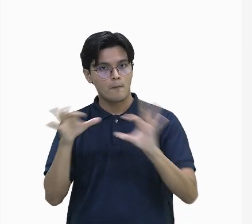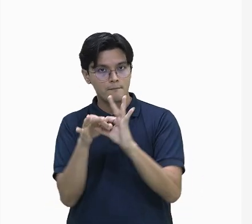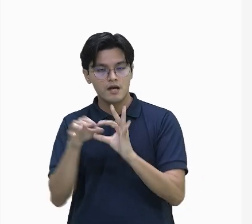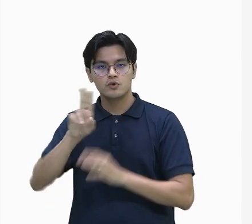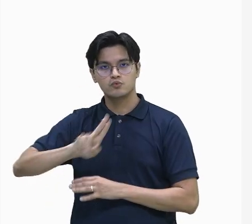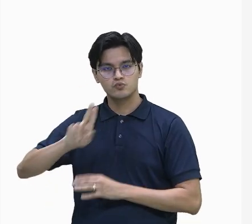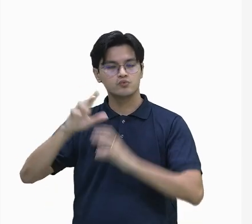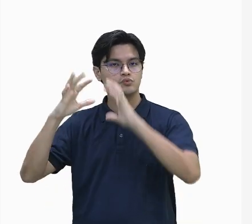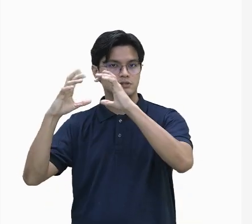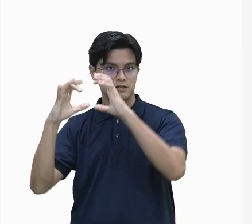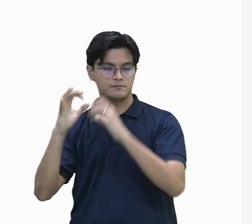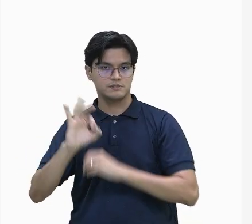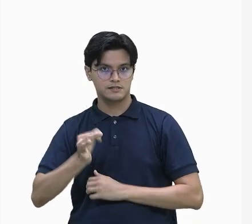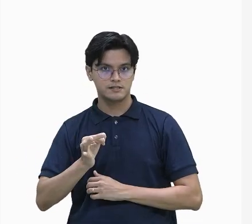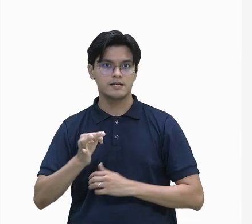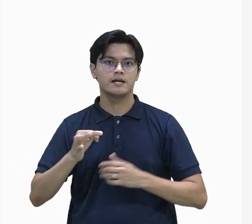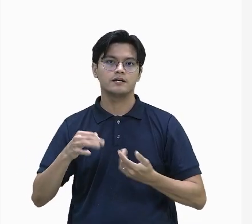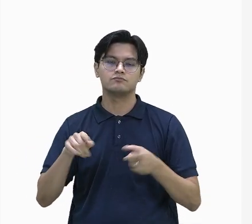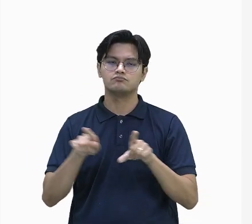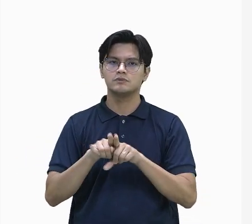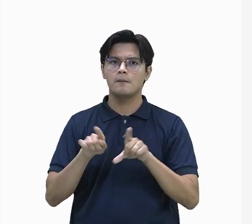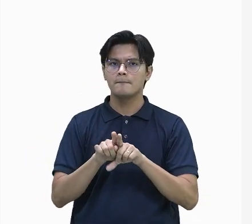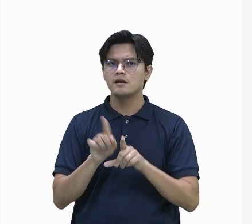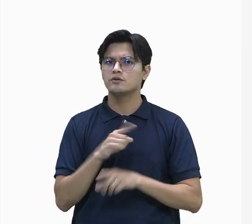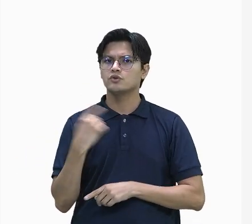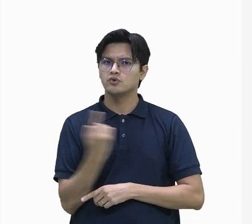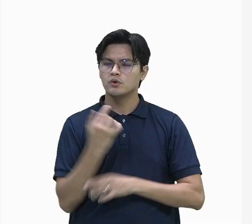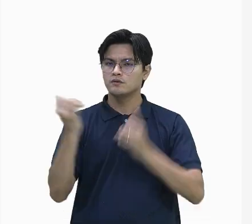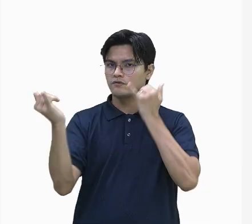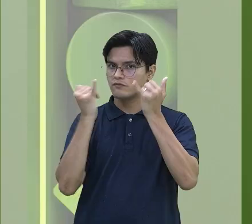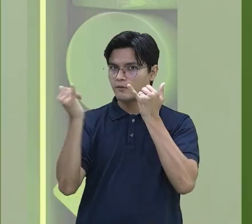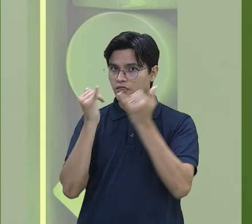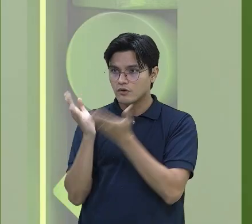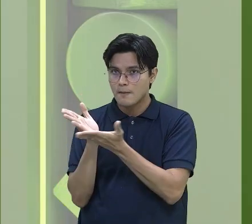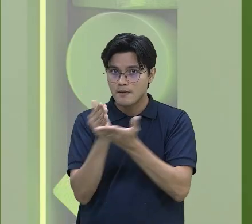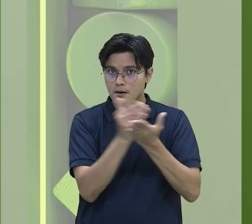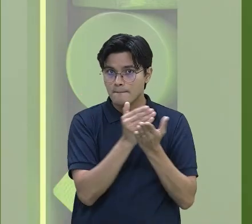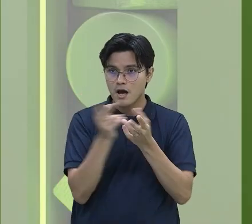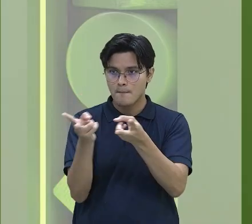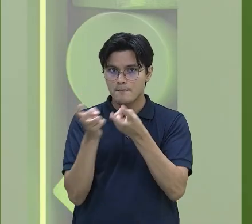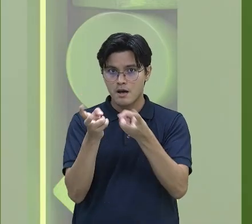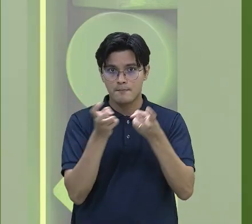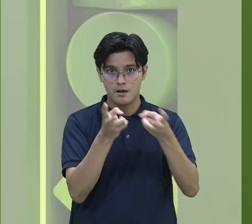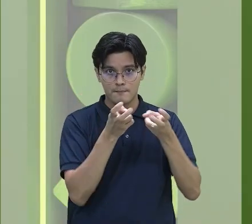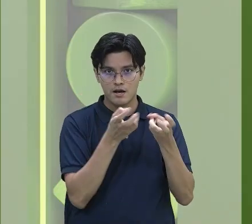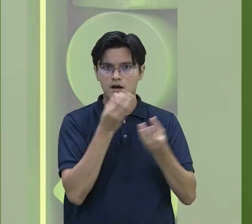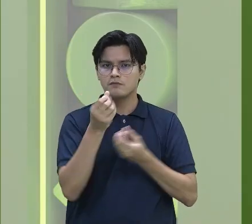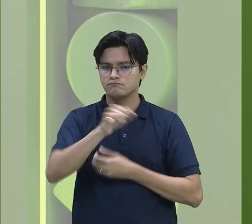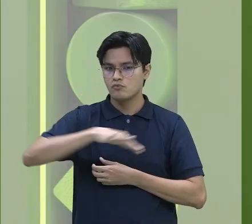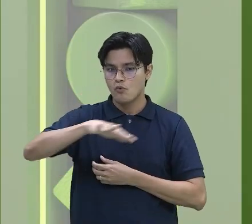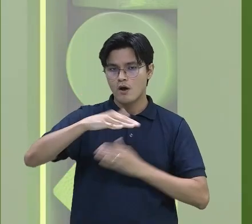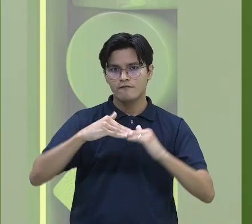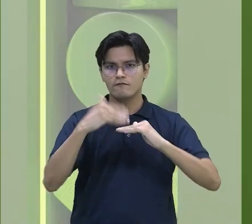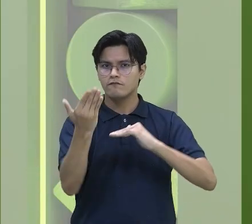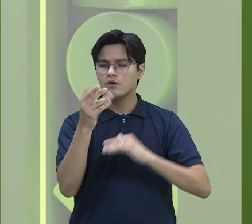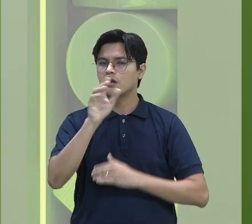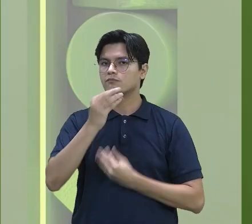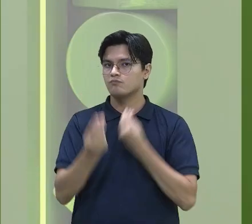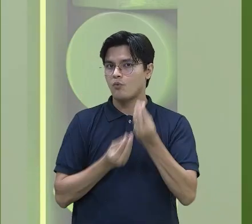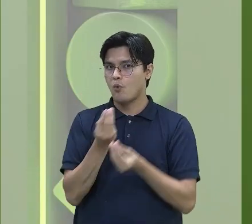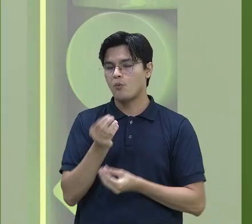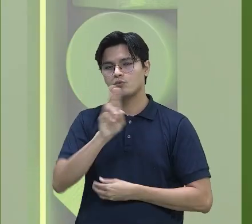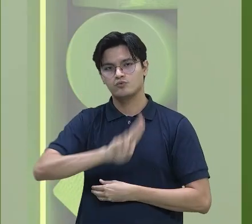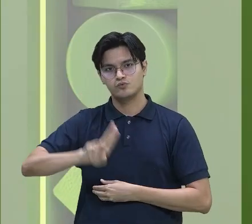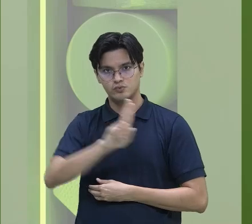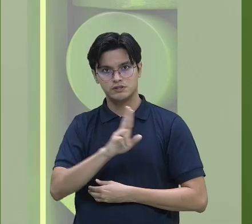vocês que a gente recebe informações e faz interação com o meio externo através de órgãos sensoriais, né,